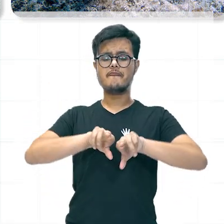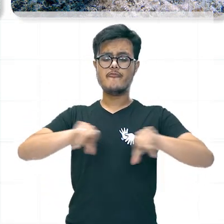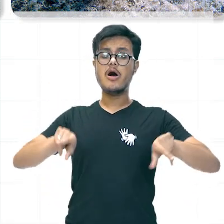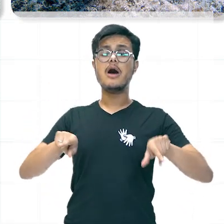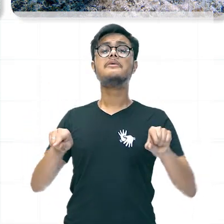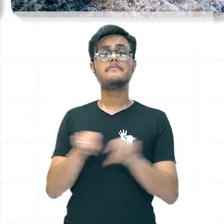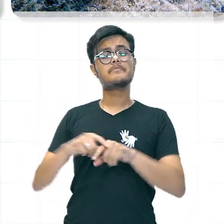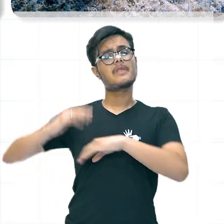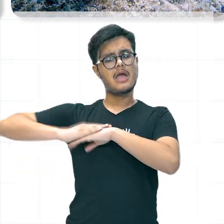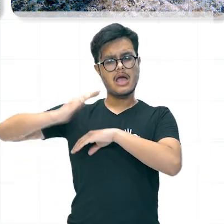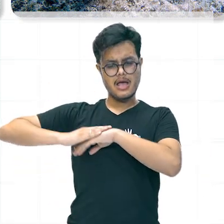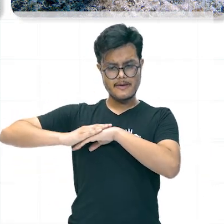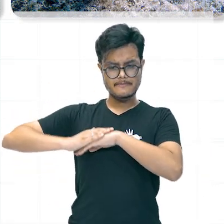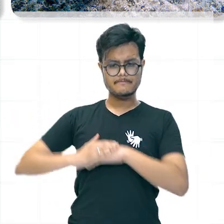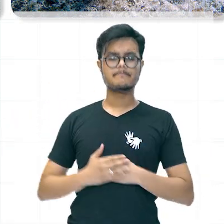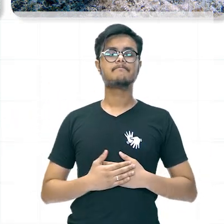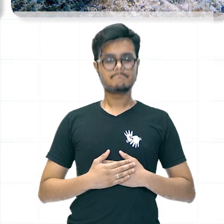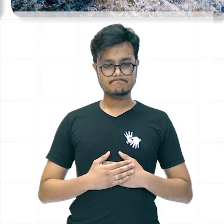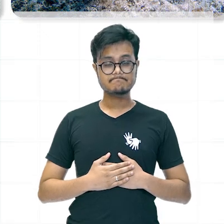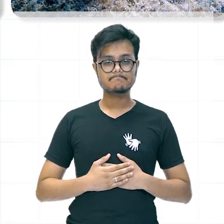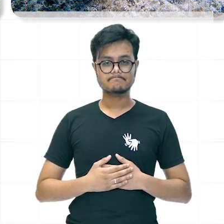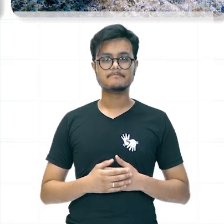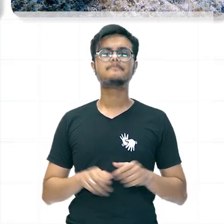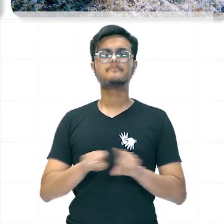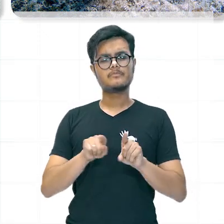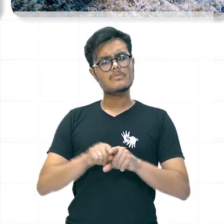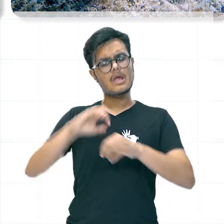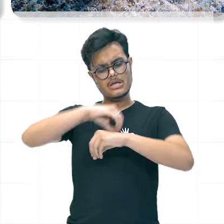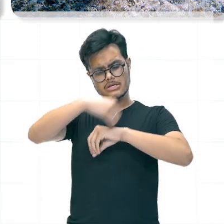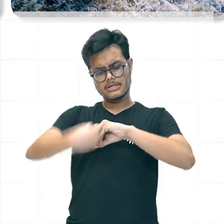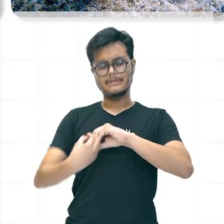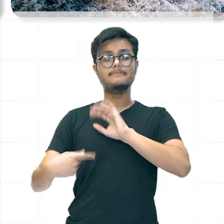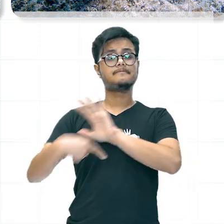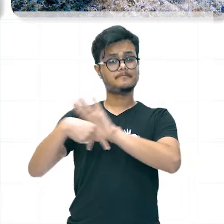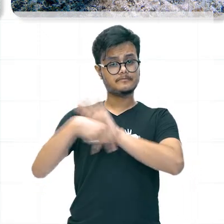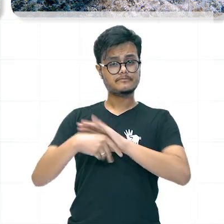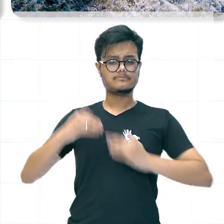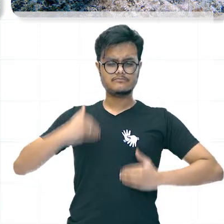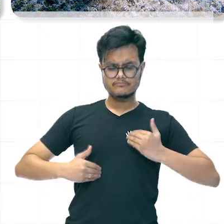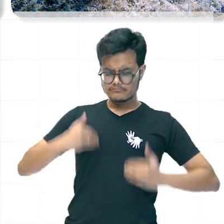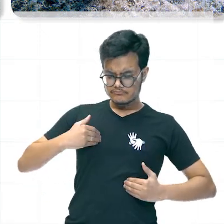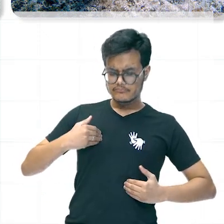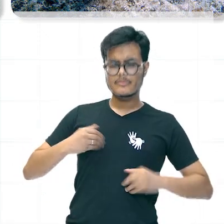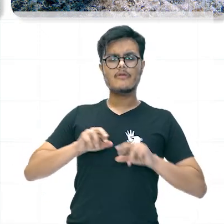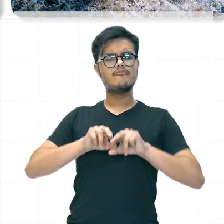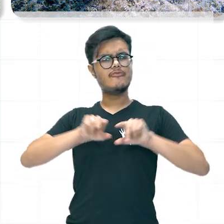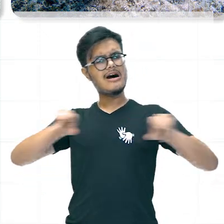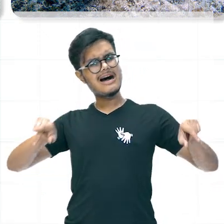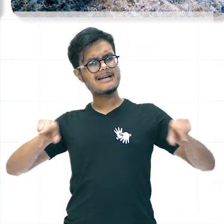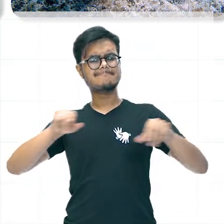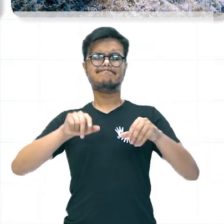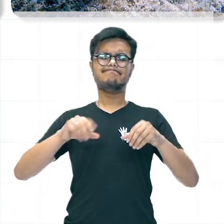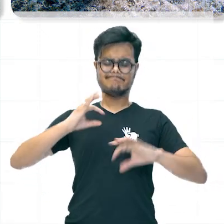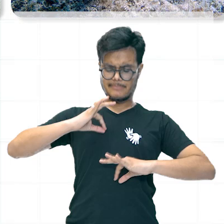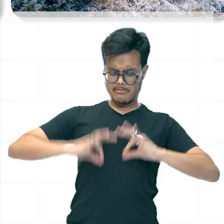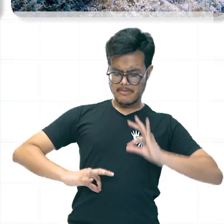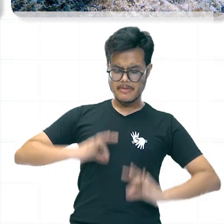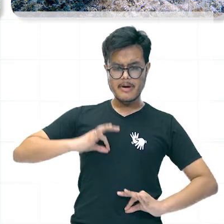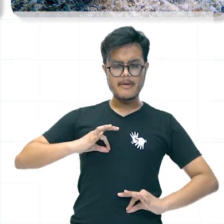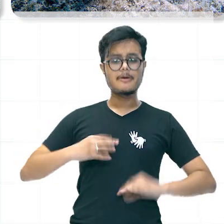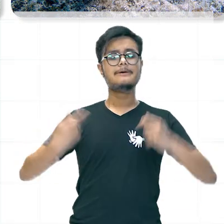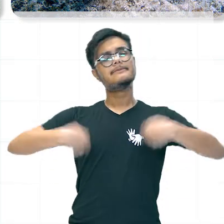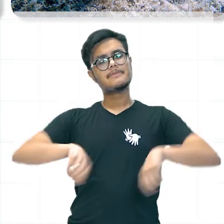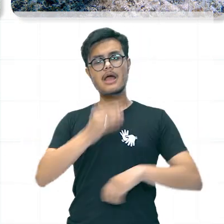e heterótrofos, né? Então, possuem um determinado tipo de células, possuem o corpo formado por mais de uma célula e precisam